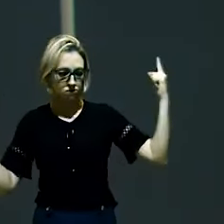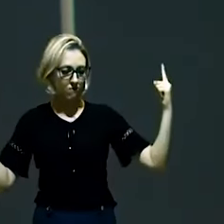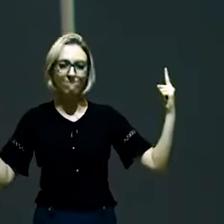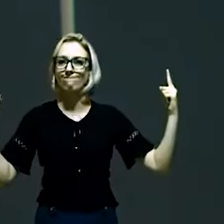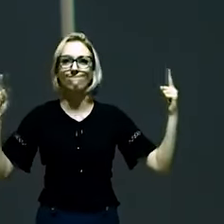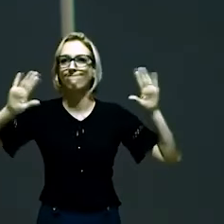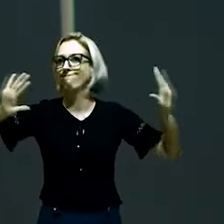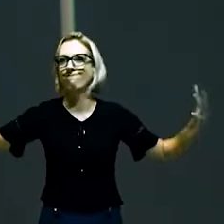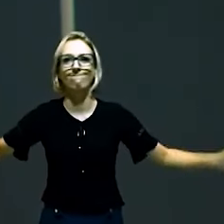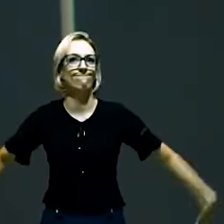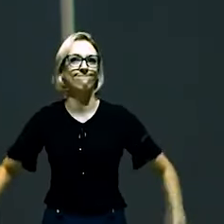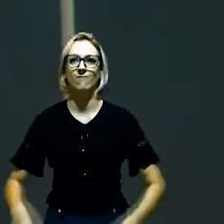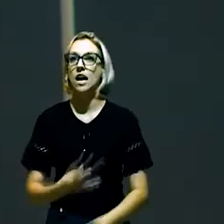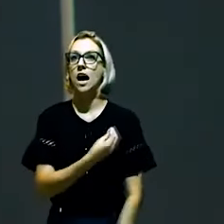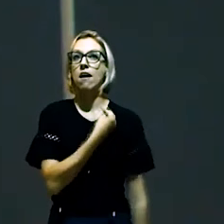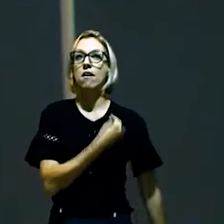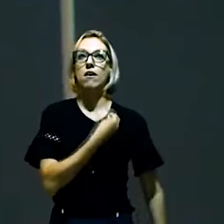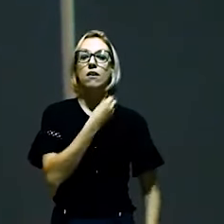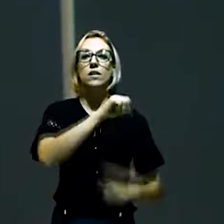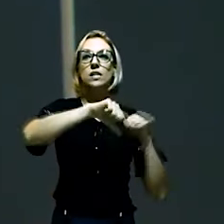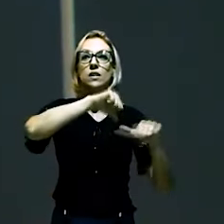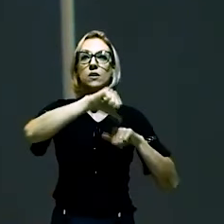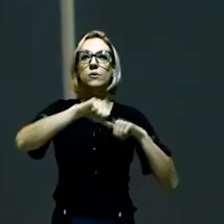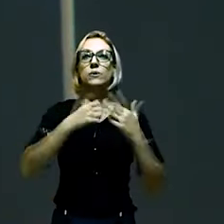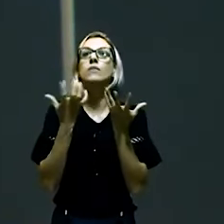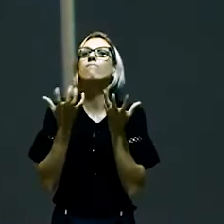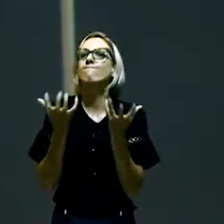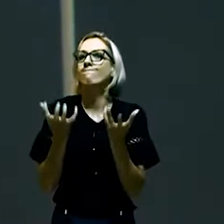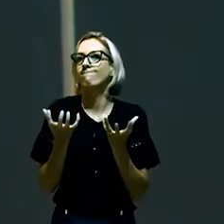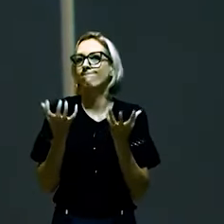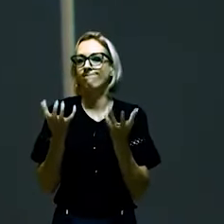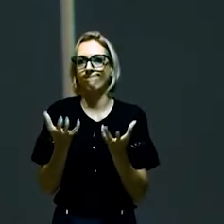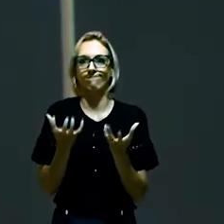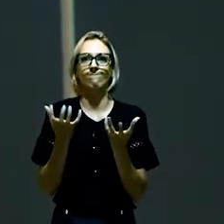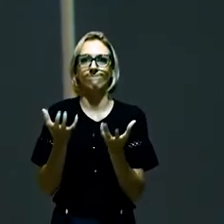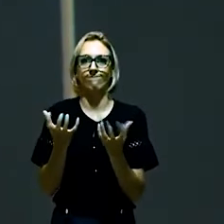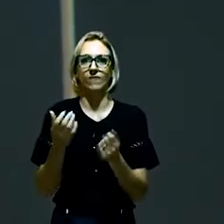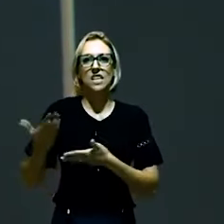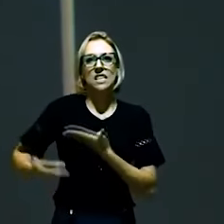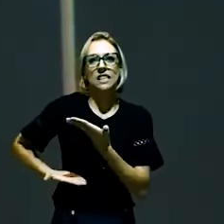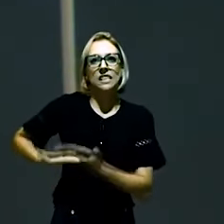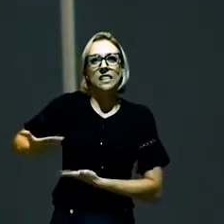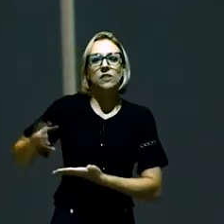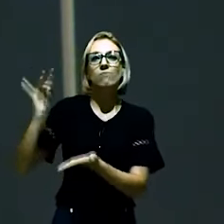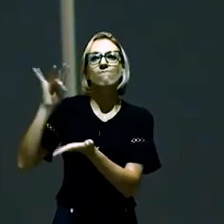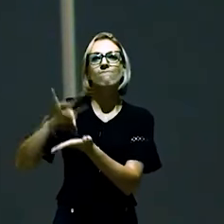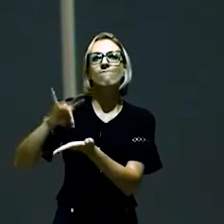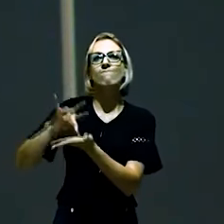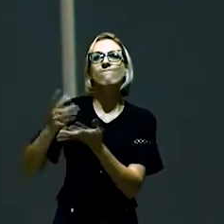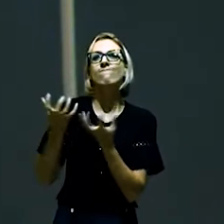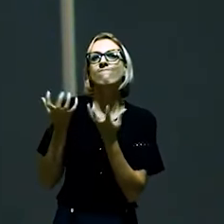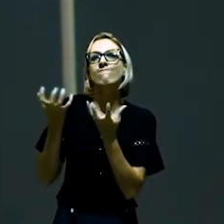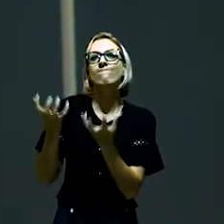dizendo: eu quero mudar, eu quero ser transformado. Deus, eu quero te servir de verdade,